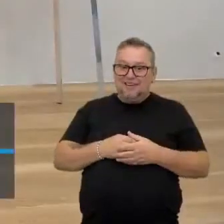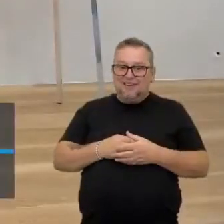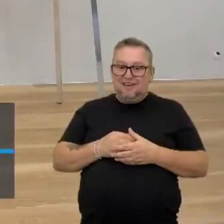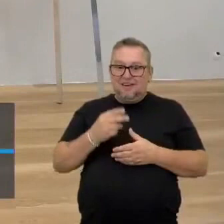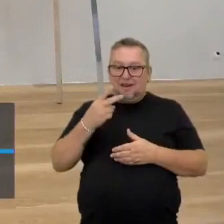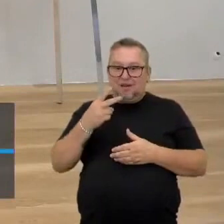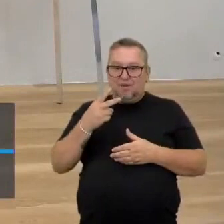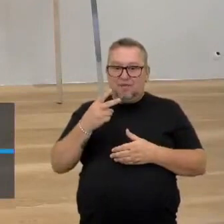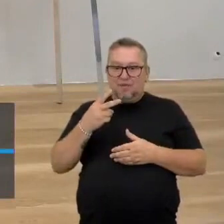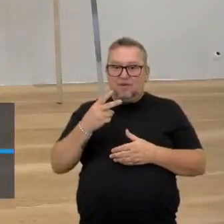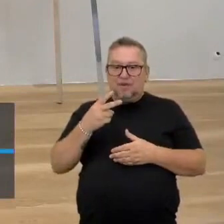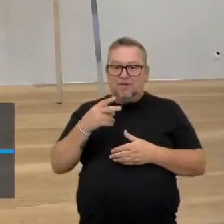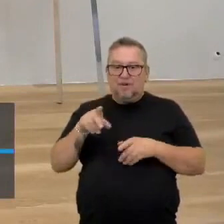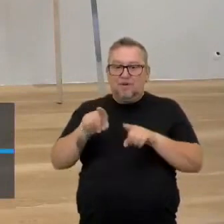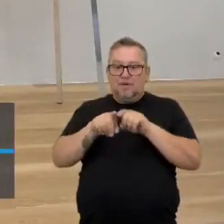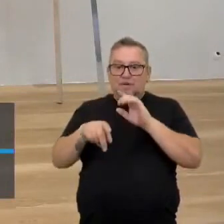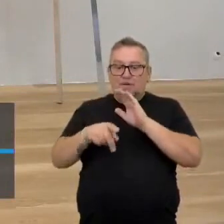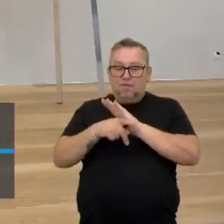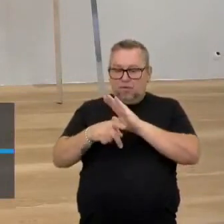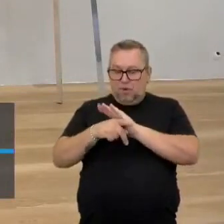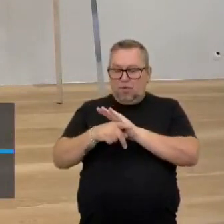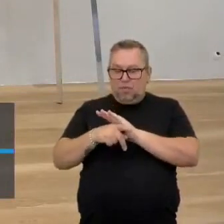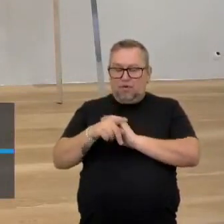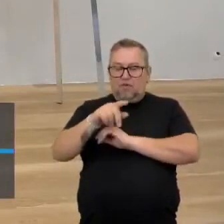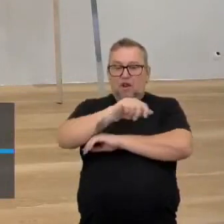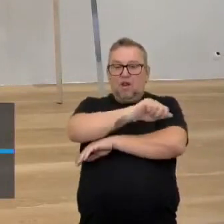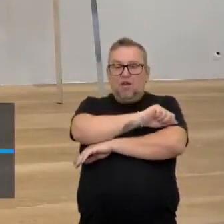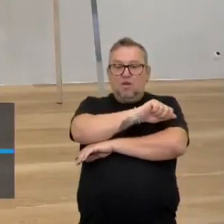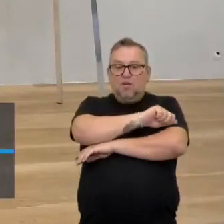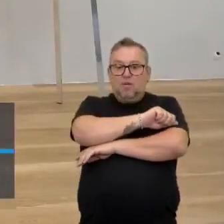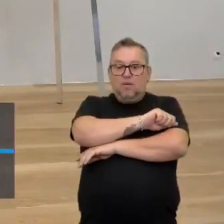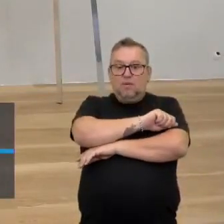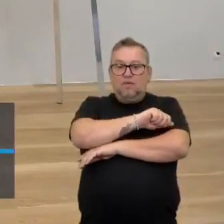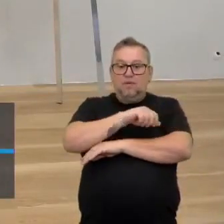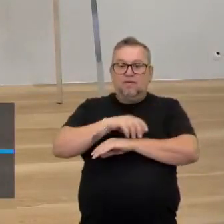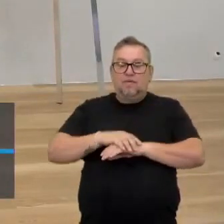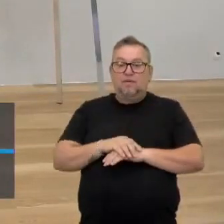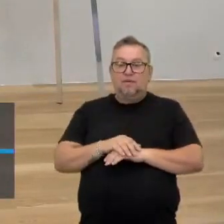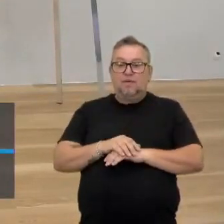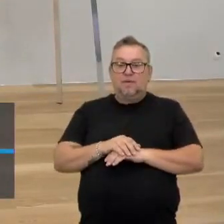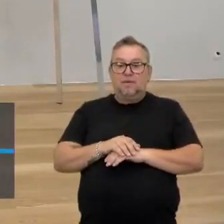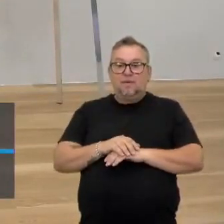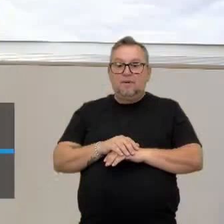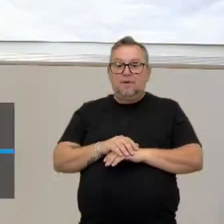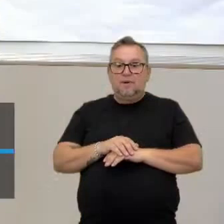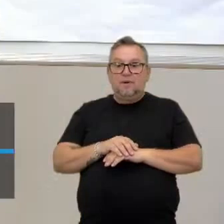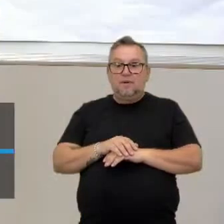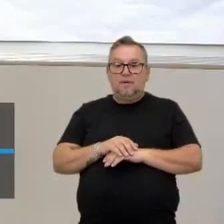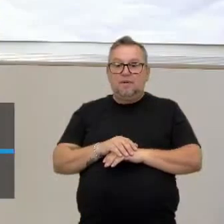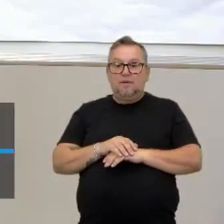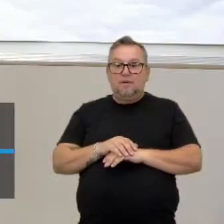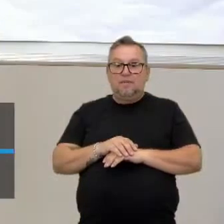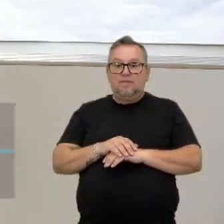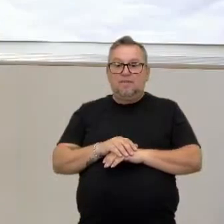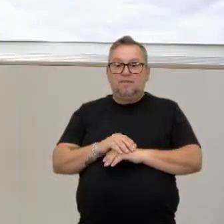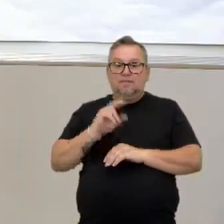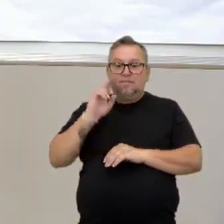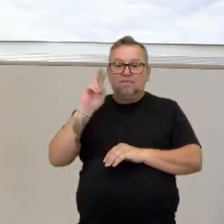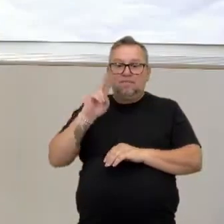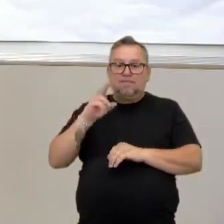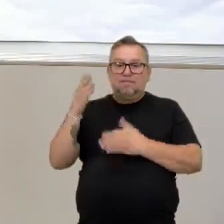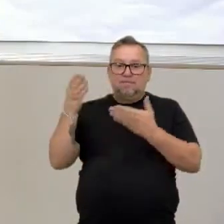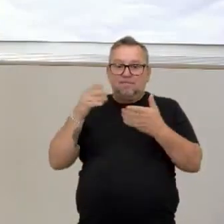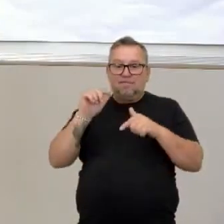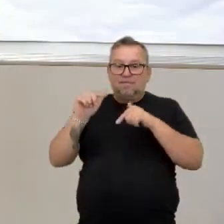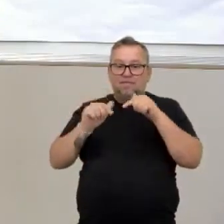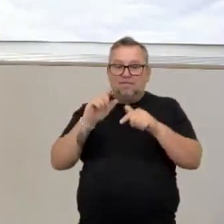duas artes aqui de alunas da rede. Nós temos a Lili e a Bianca aqui, ó. Elas trouxeram o